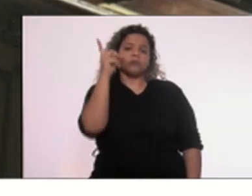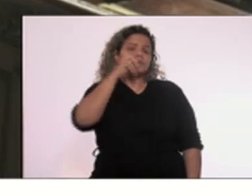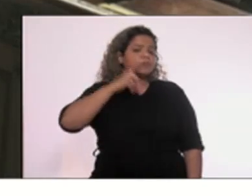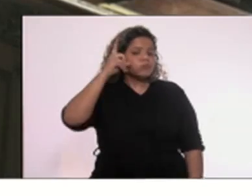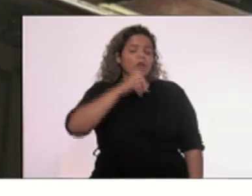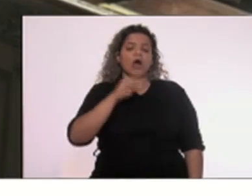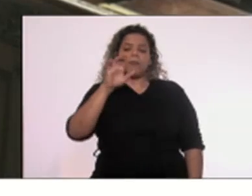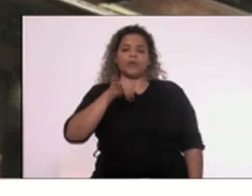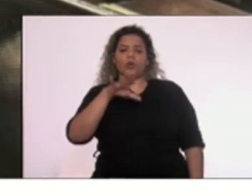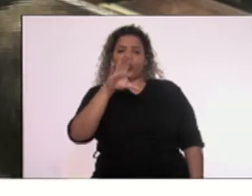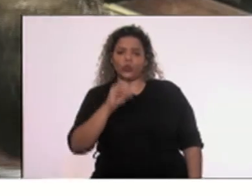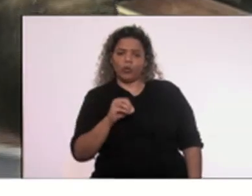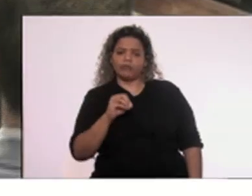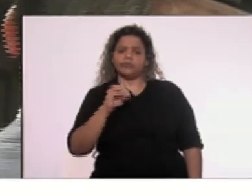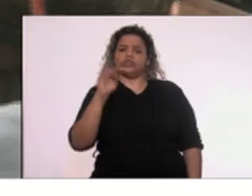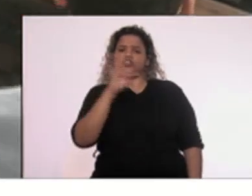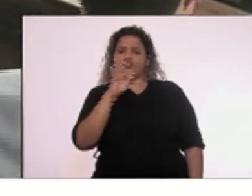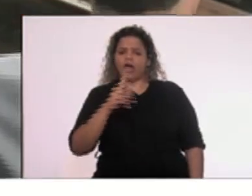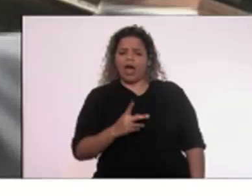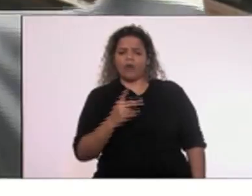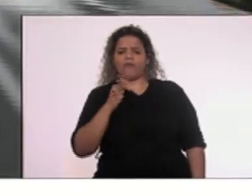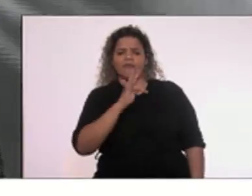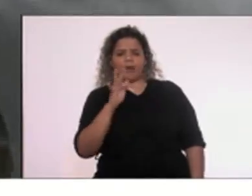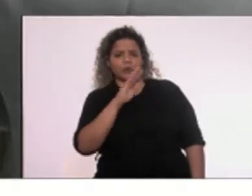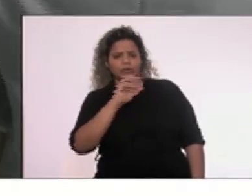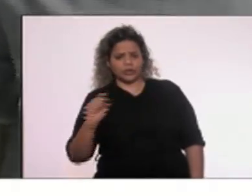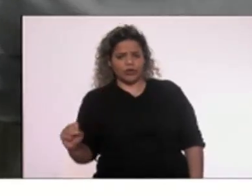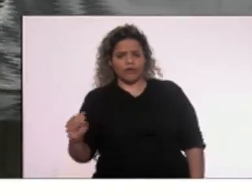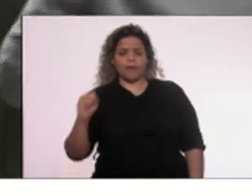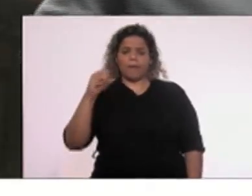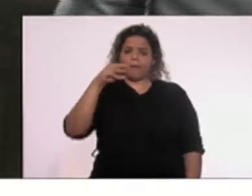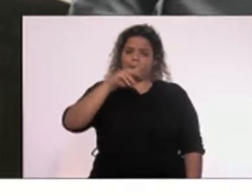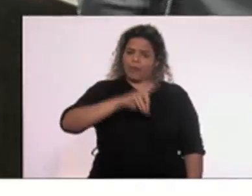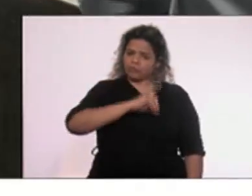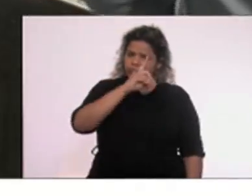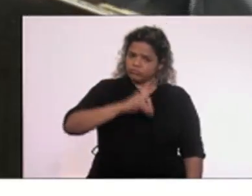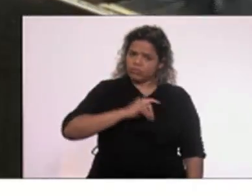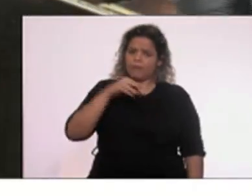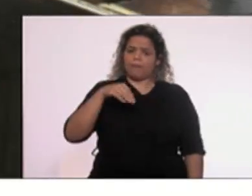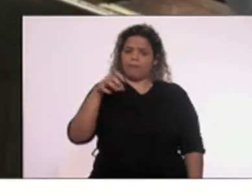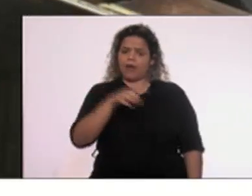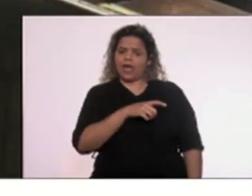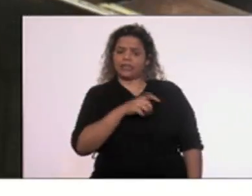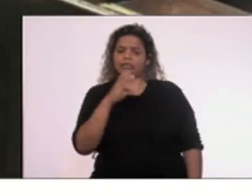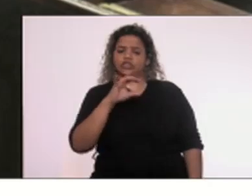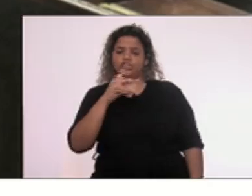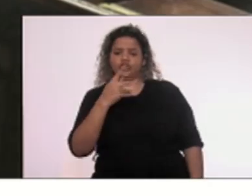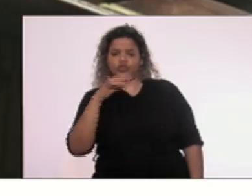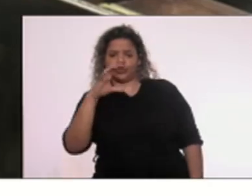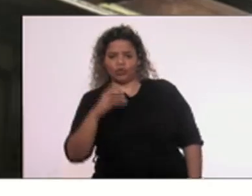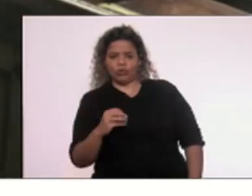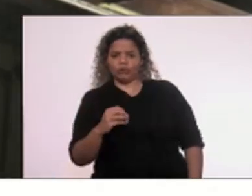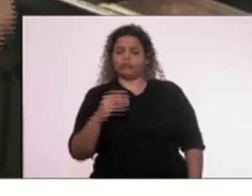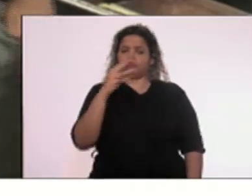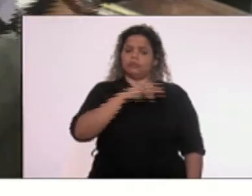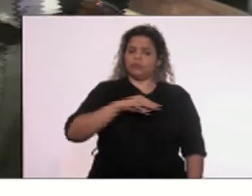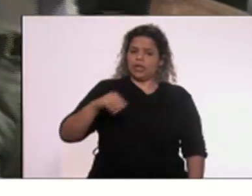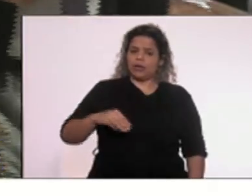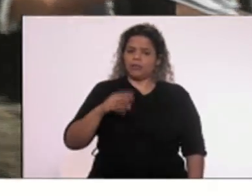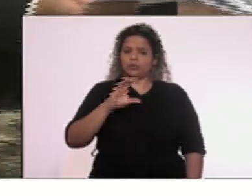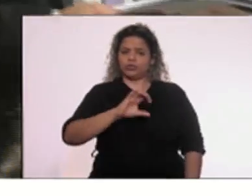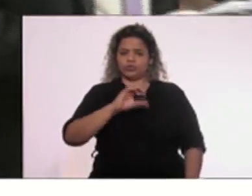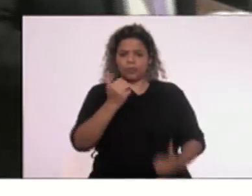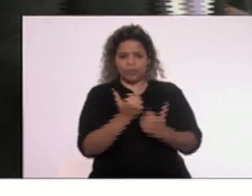Bruno Dauari, Dr. Serginho, Tiago Pampolha, Fábio Silva, Marta Rocha, Max Lemos e Chico Machado, membros suplentes da